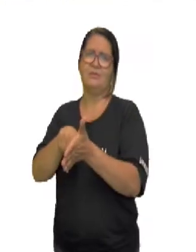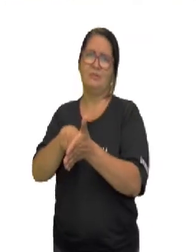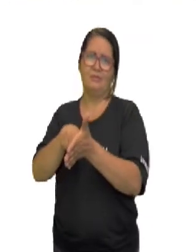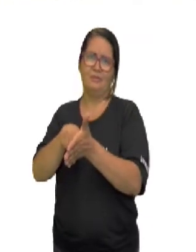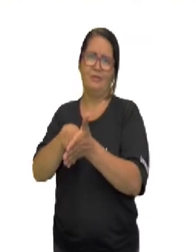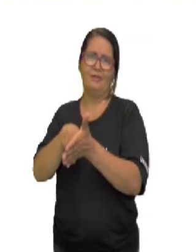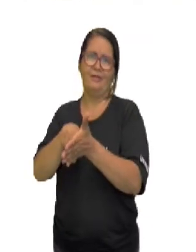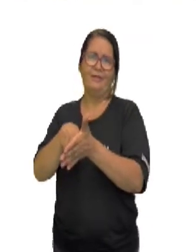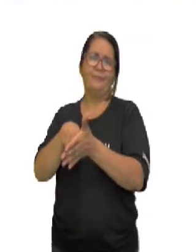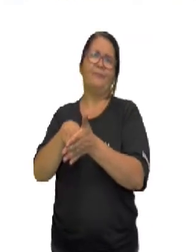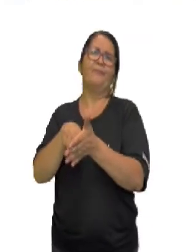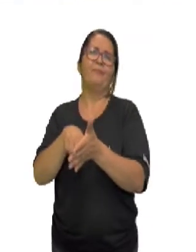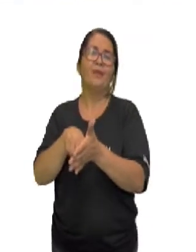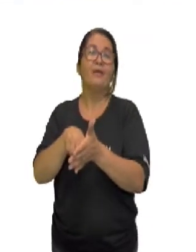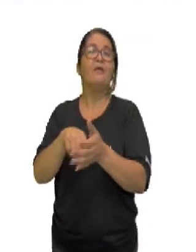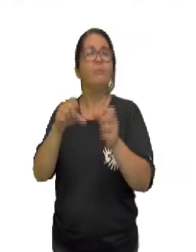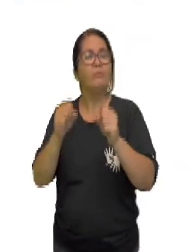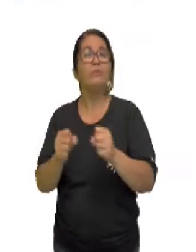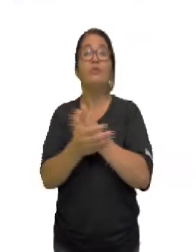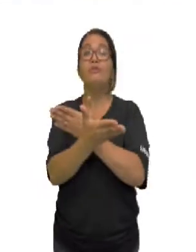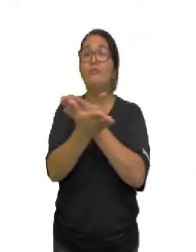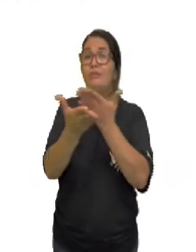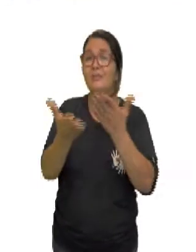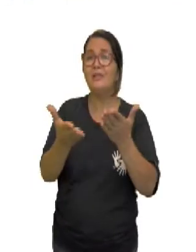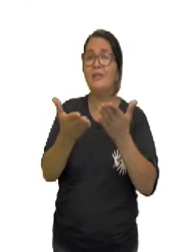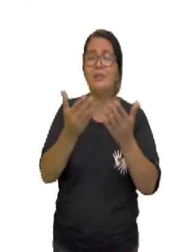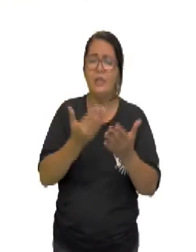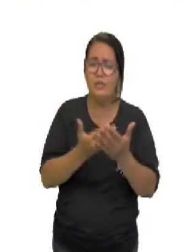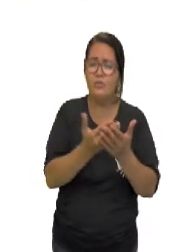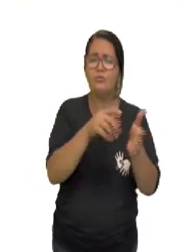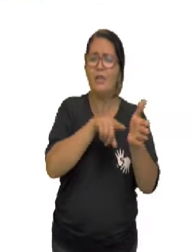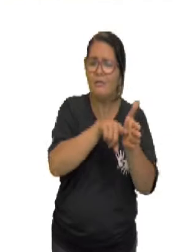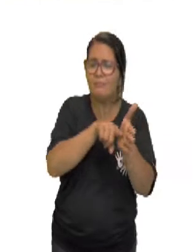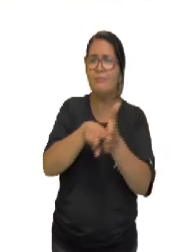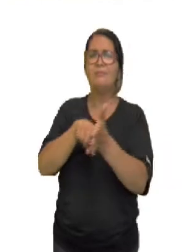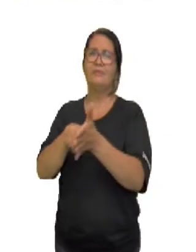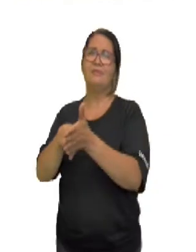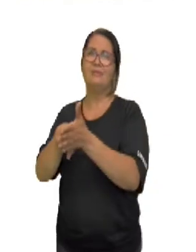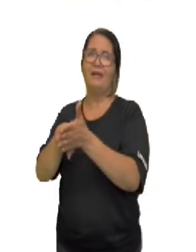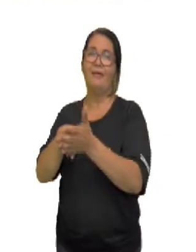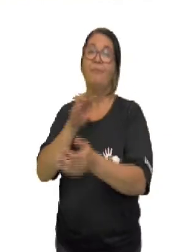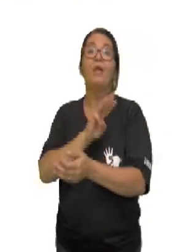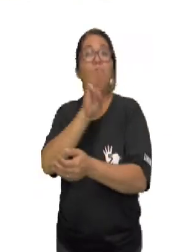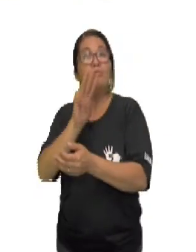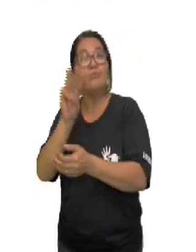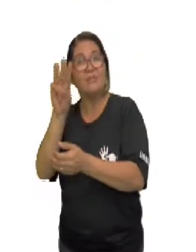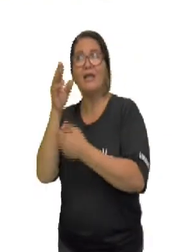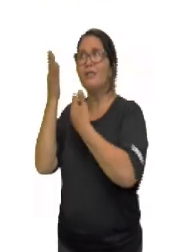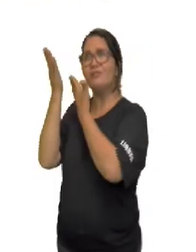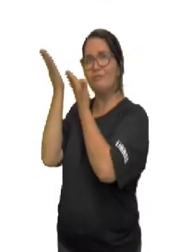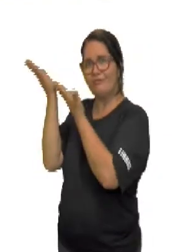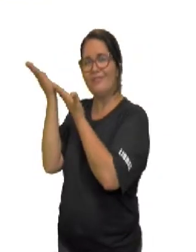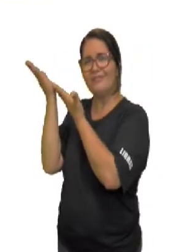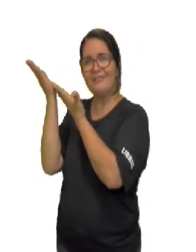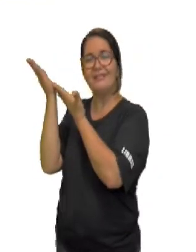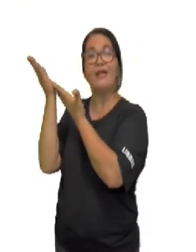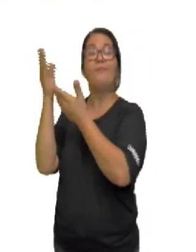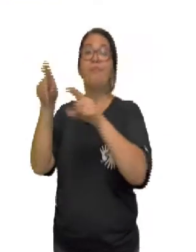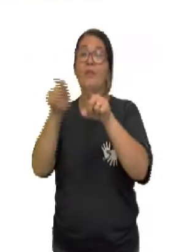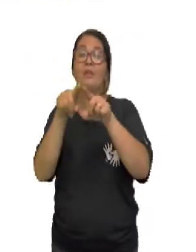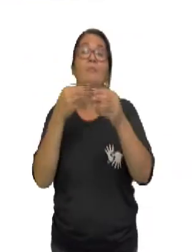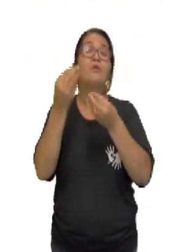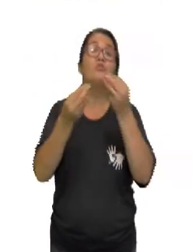onde eu tirei essa informação, e o mais interessante, o território, a tradução, do